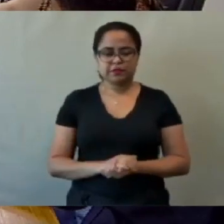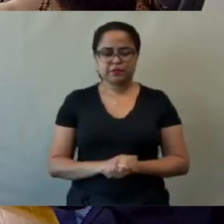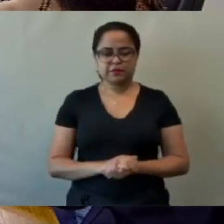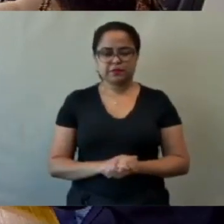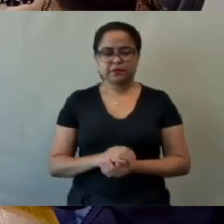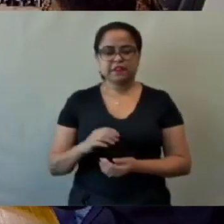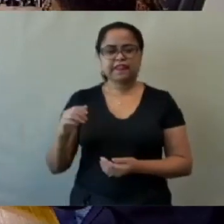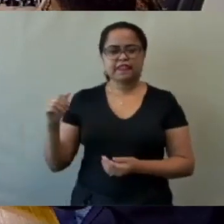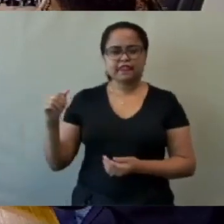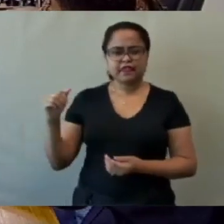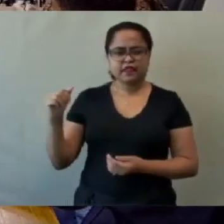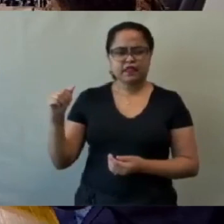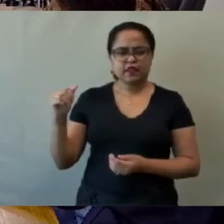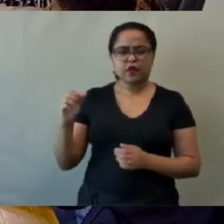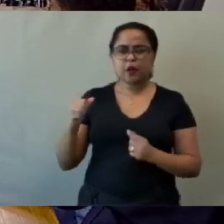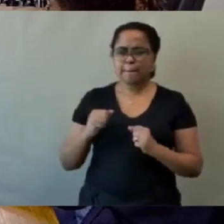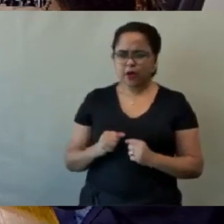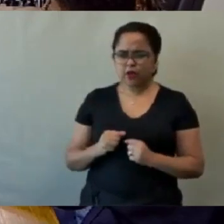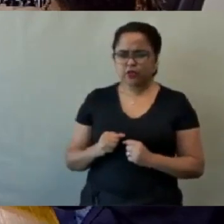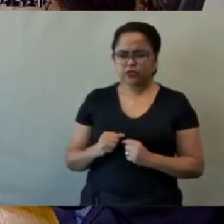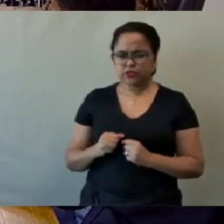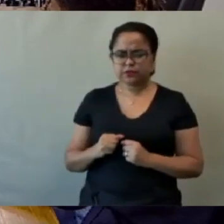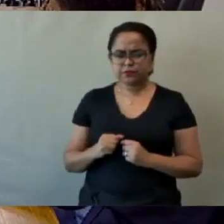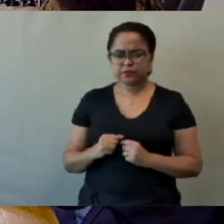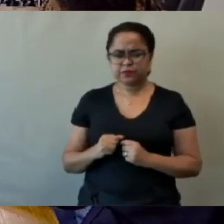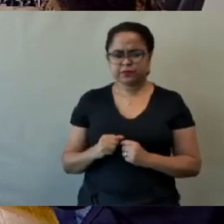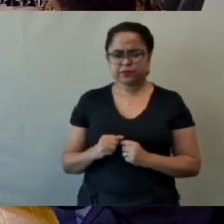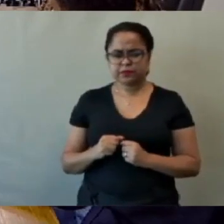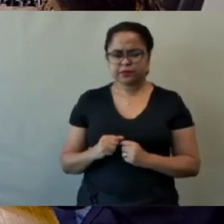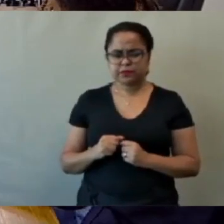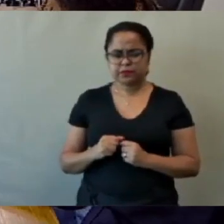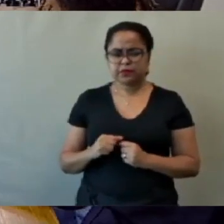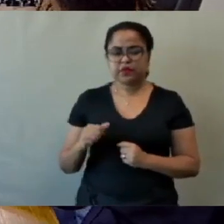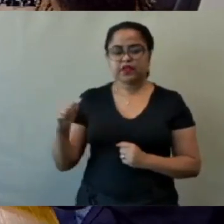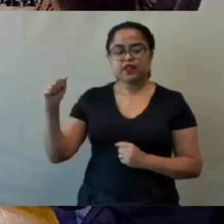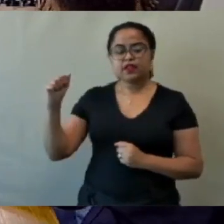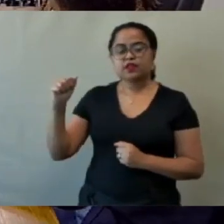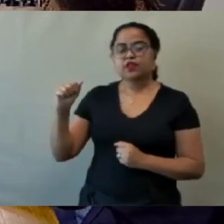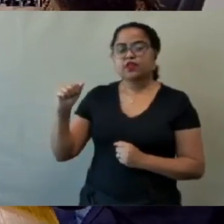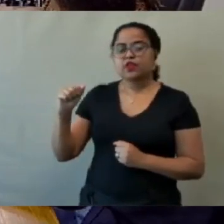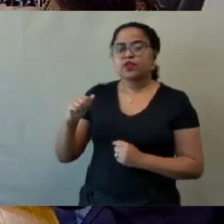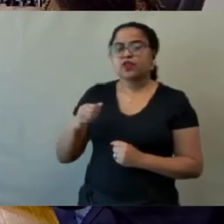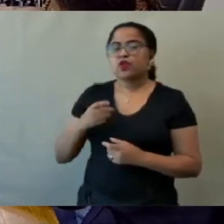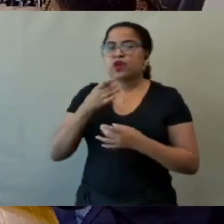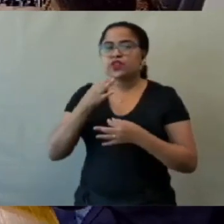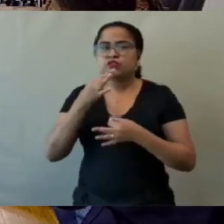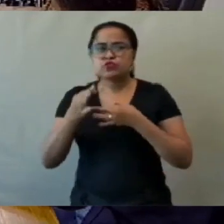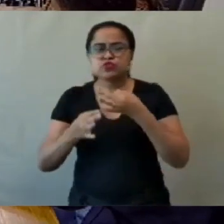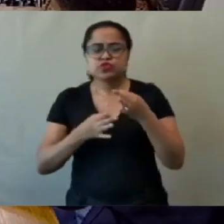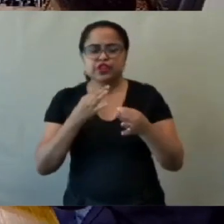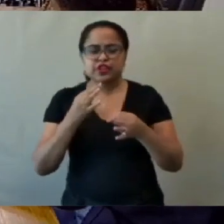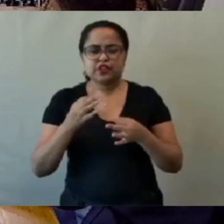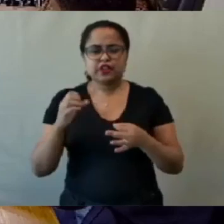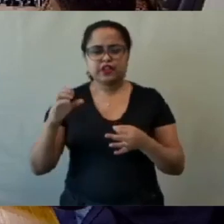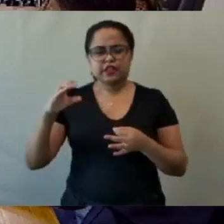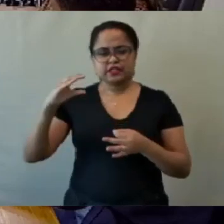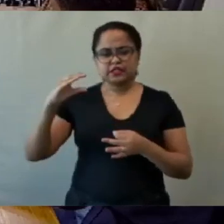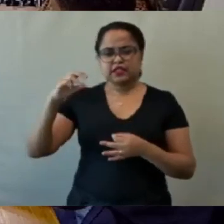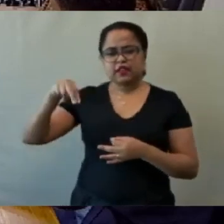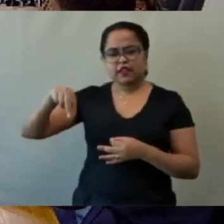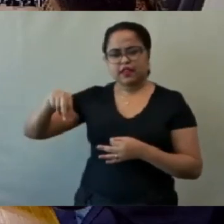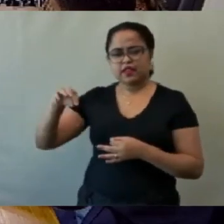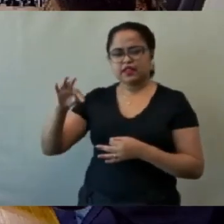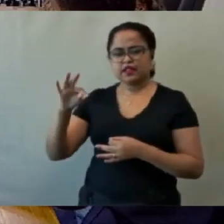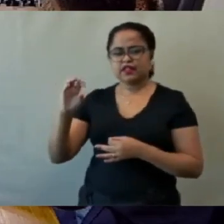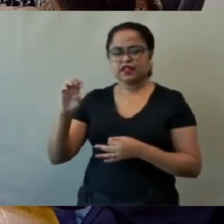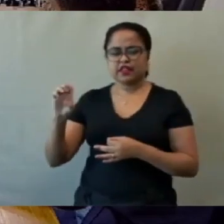Você acha melhor? Pode ser. Então, tá. O Anderson sugeriu aqui, Guelda, para a CNTE falar primeiro. Acho que pode